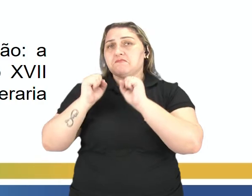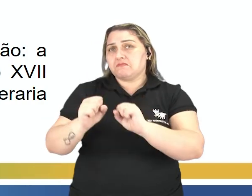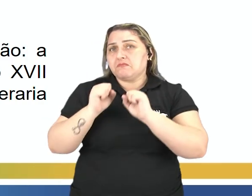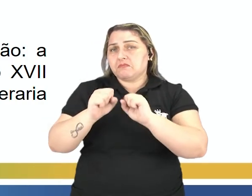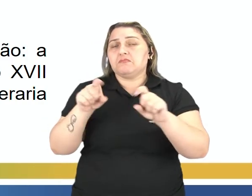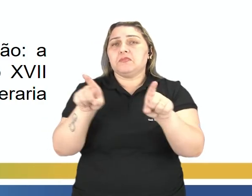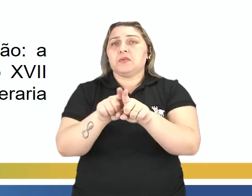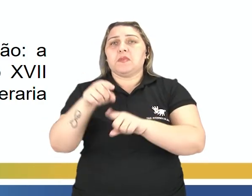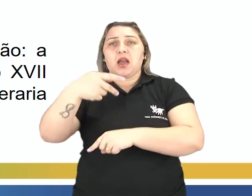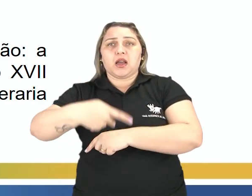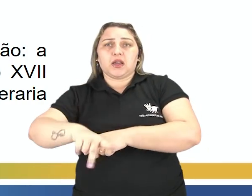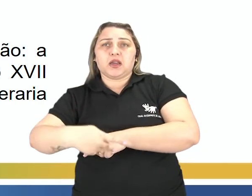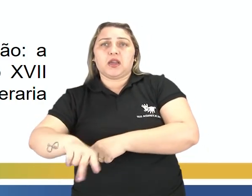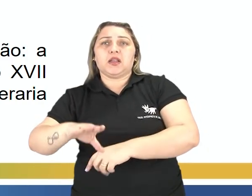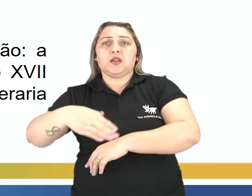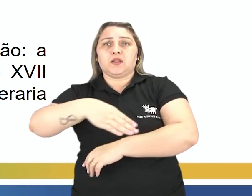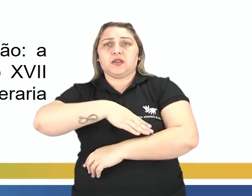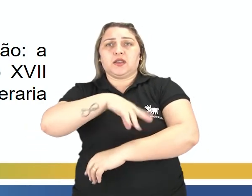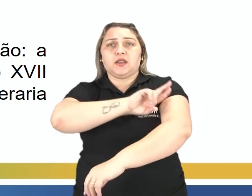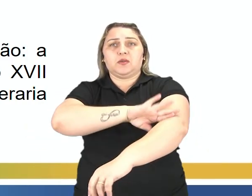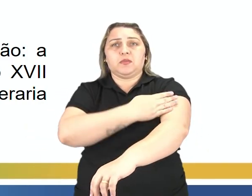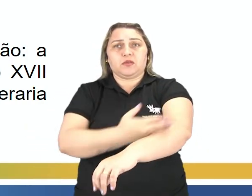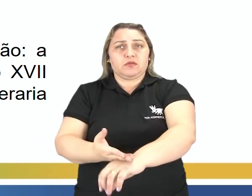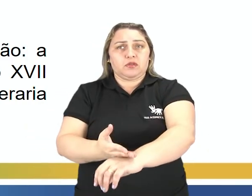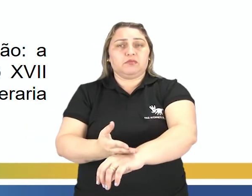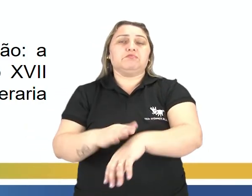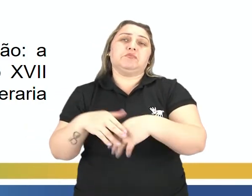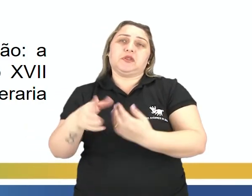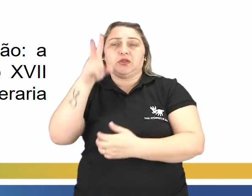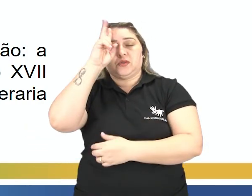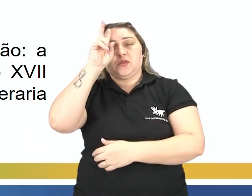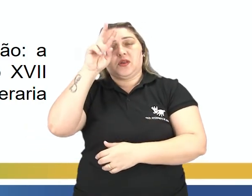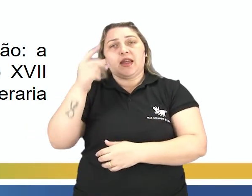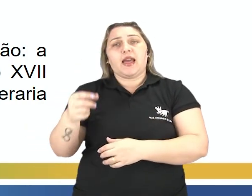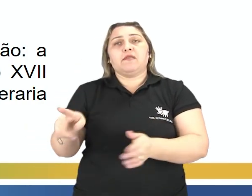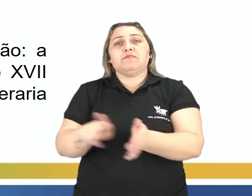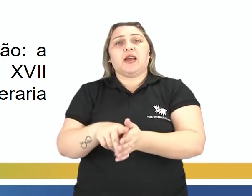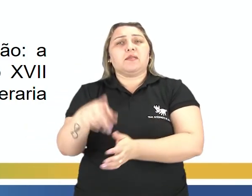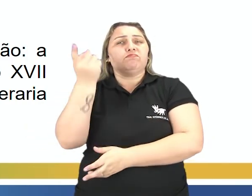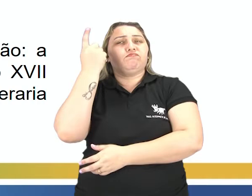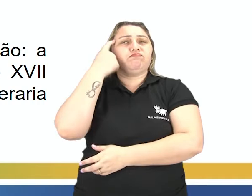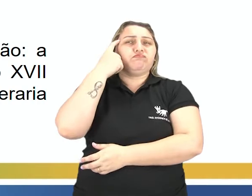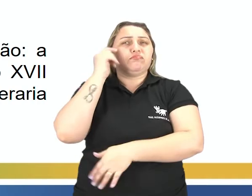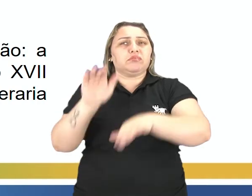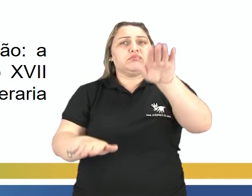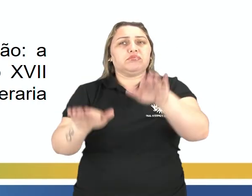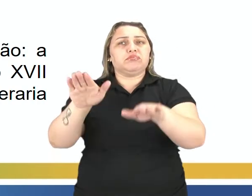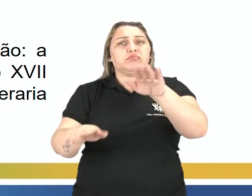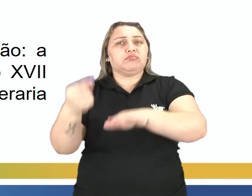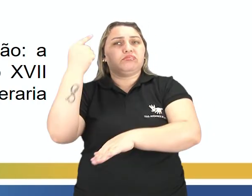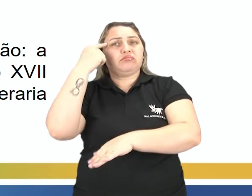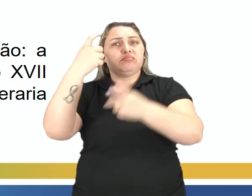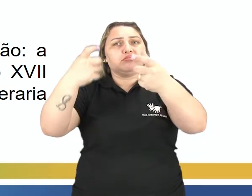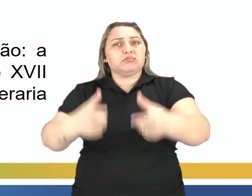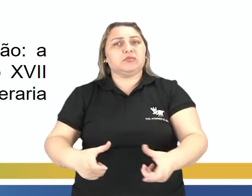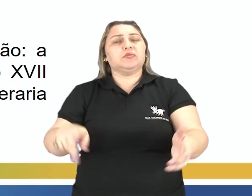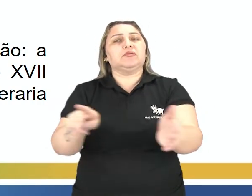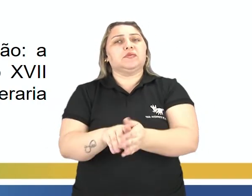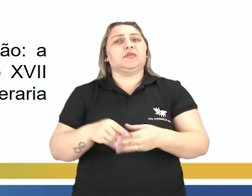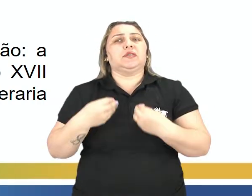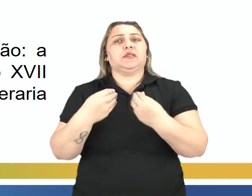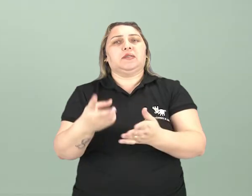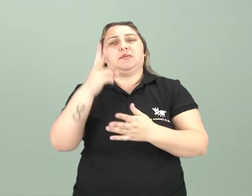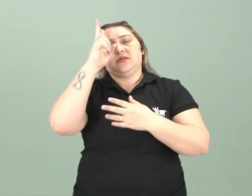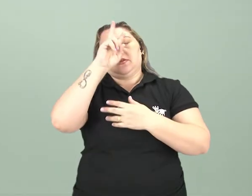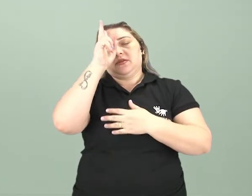XVII, quanto no Rio de Janeiro do século XXI. Poderia ter sido aqui na nossa cidade, né? Poderia ter sido aqui em Rio Branco essa história.